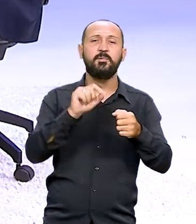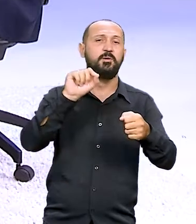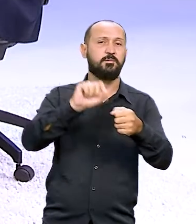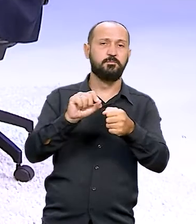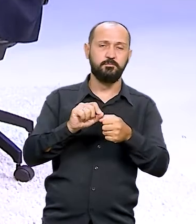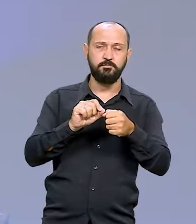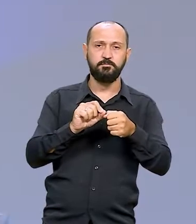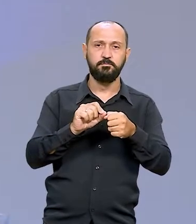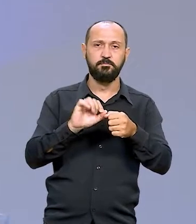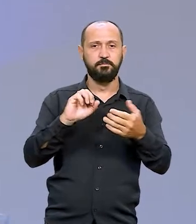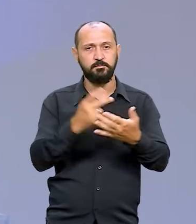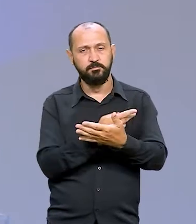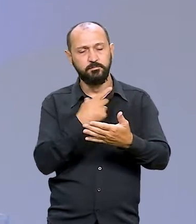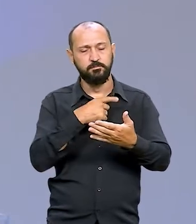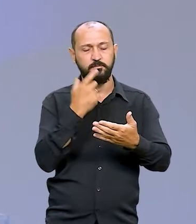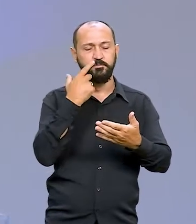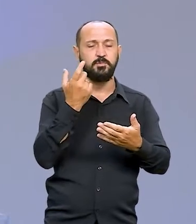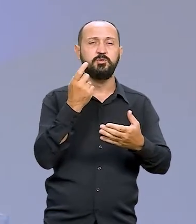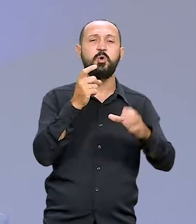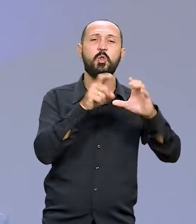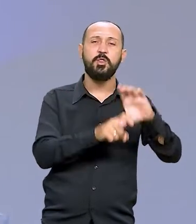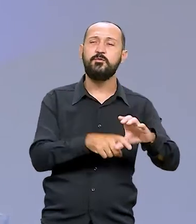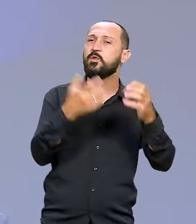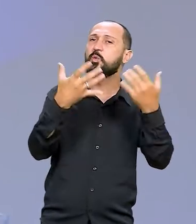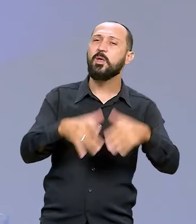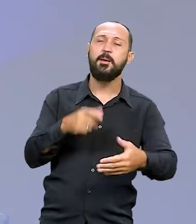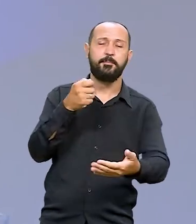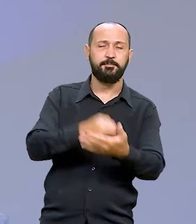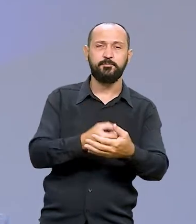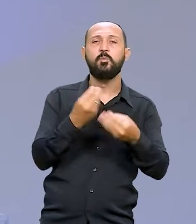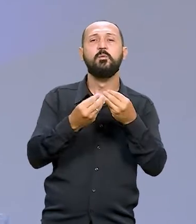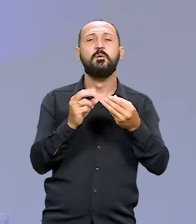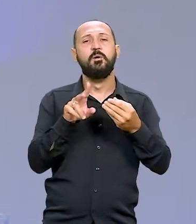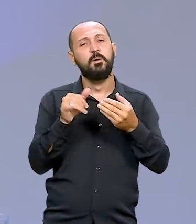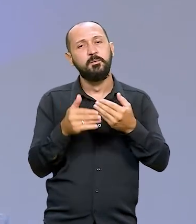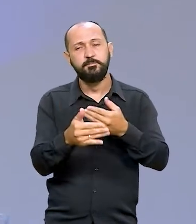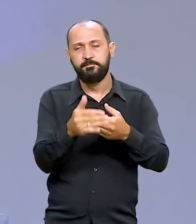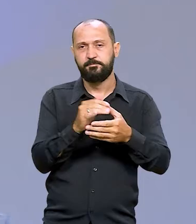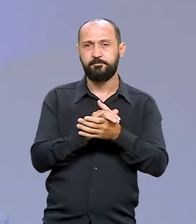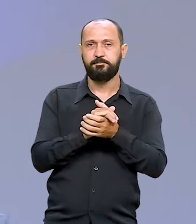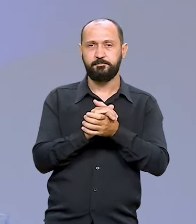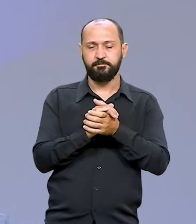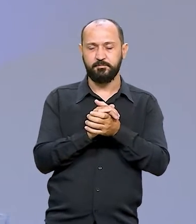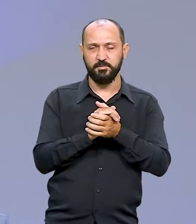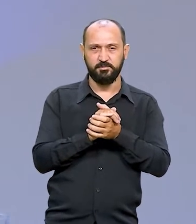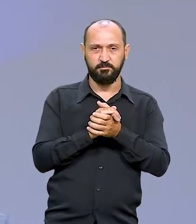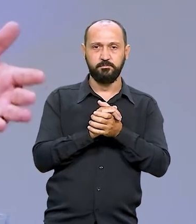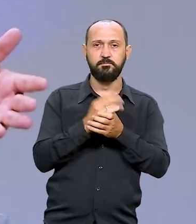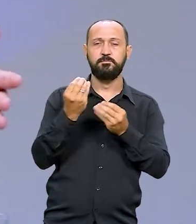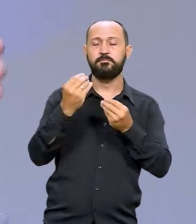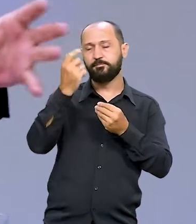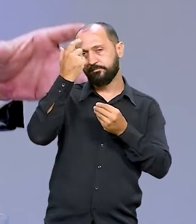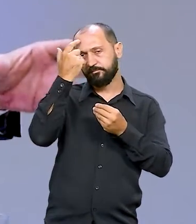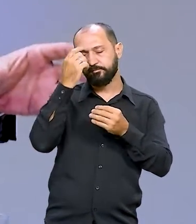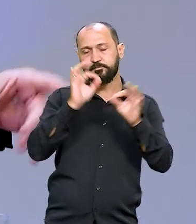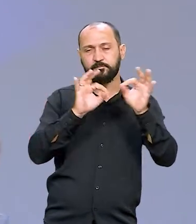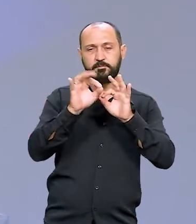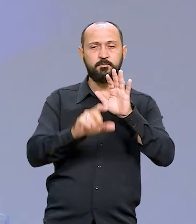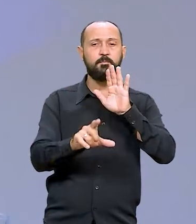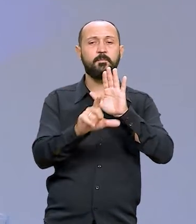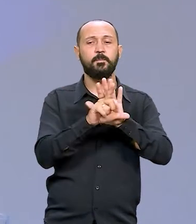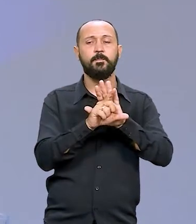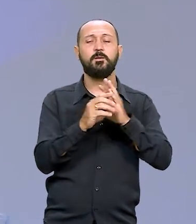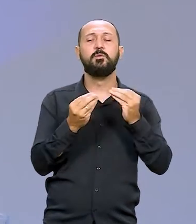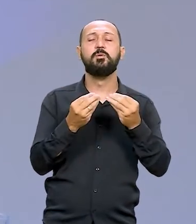de execução em caso de inadimplência. Como que esse processo vai continuar sendo feito, aliás, Como que ele foi pensado pela